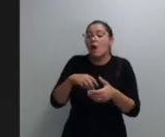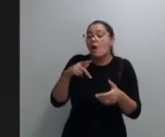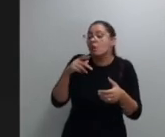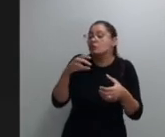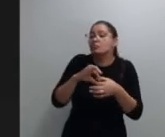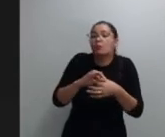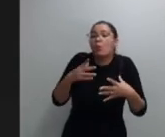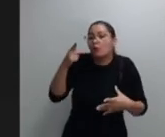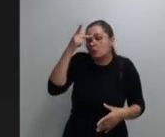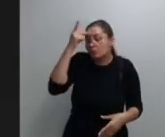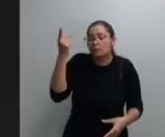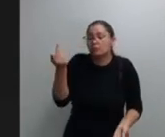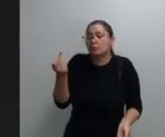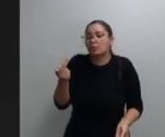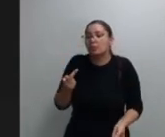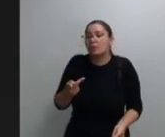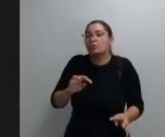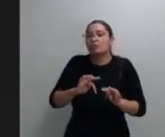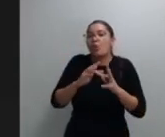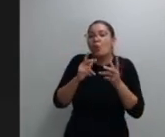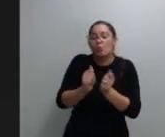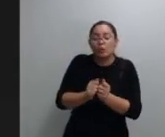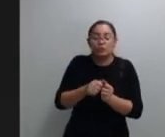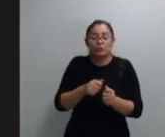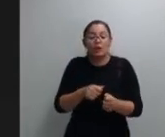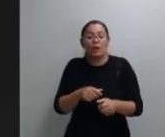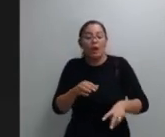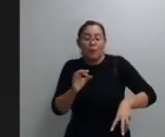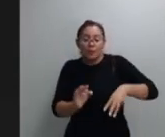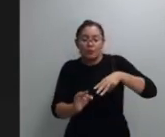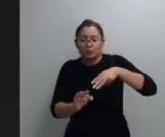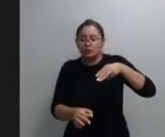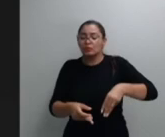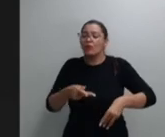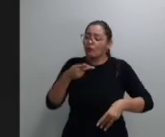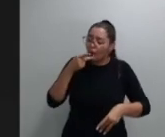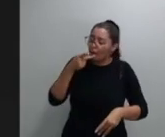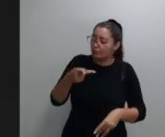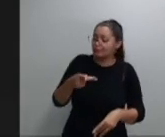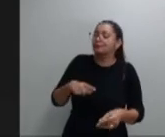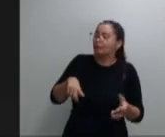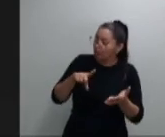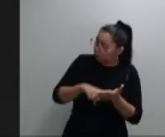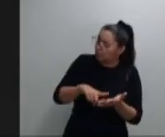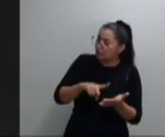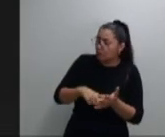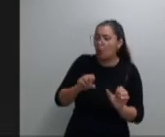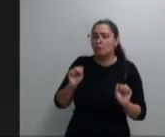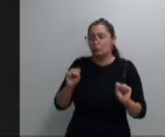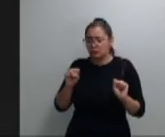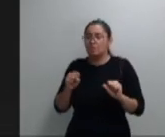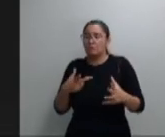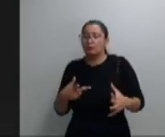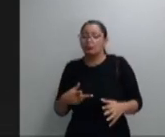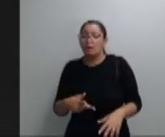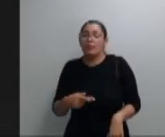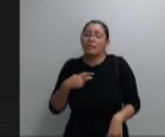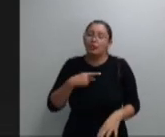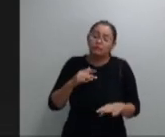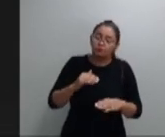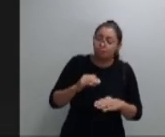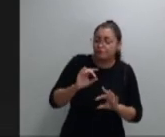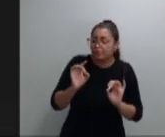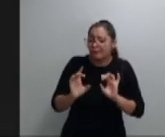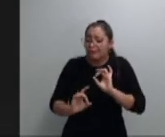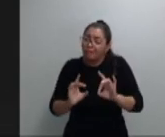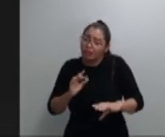tudo isso que a ministra Regina narrou eu estou de acordo com relação com as ressalvas dessas coisas que